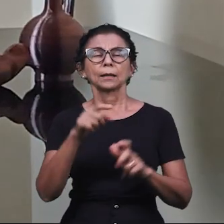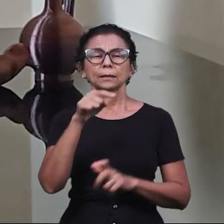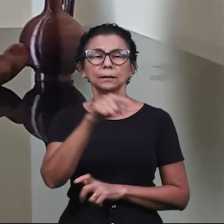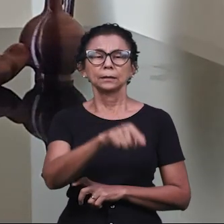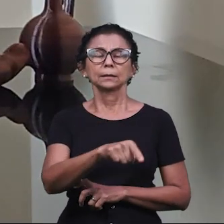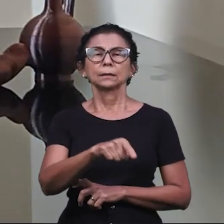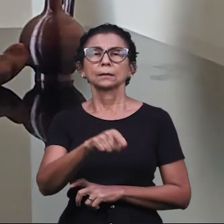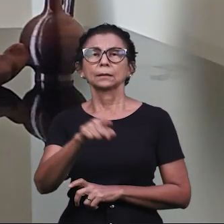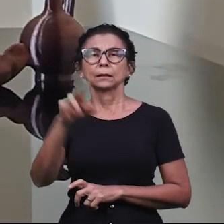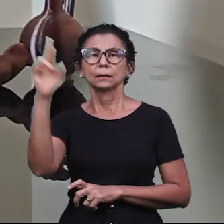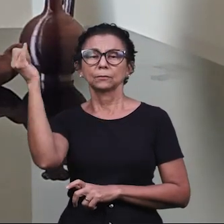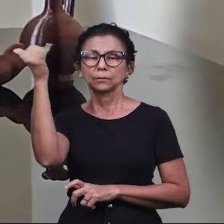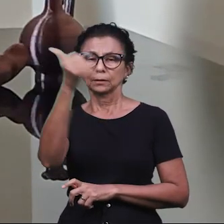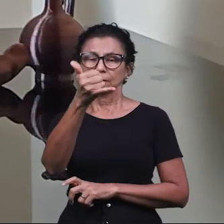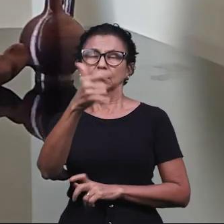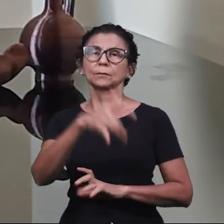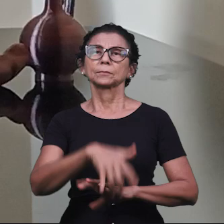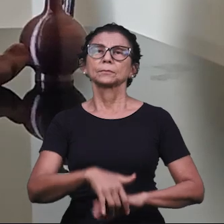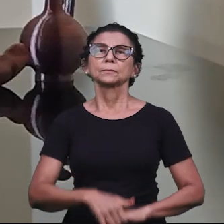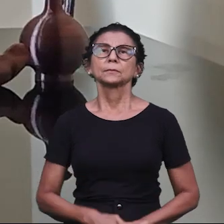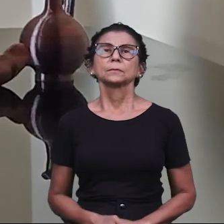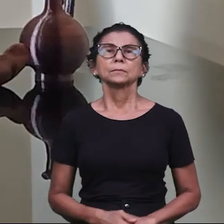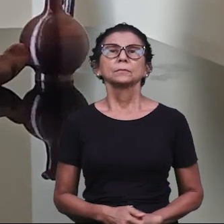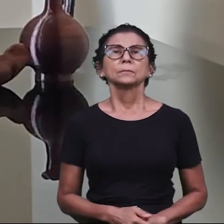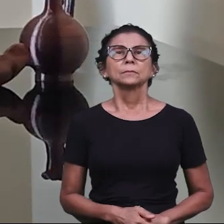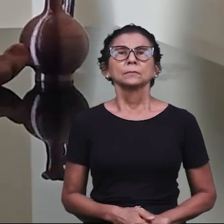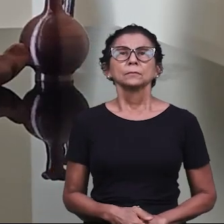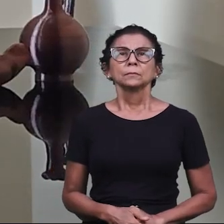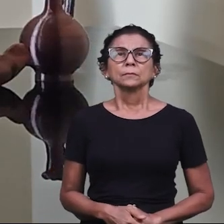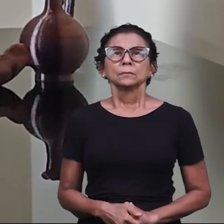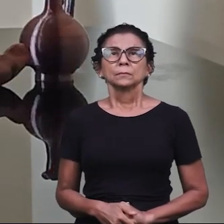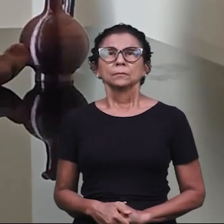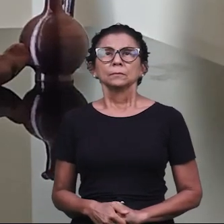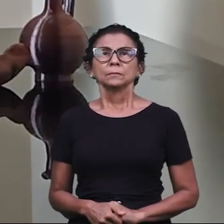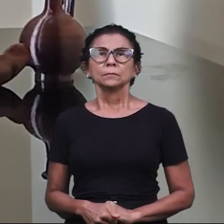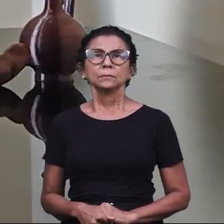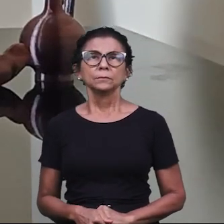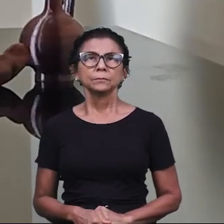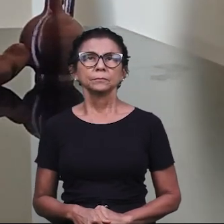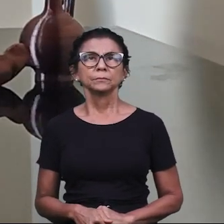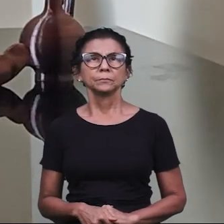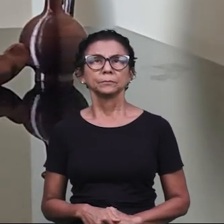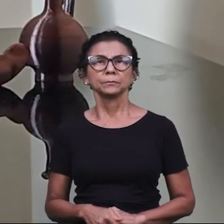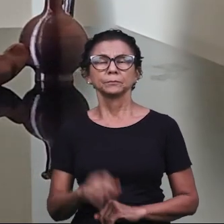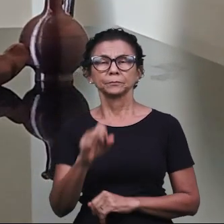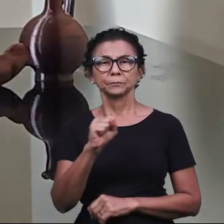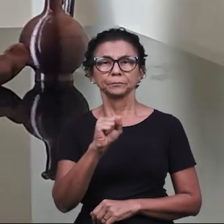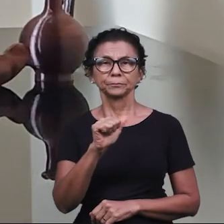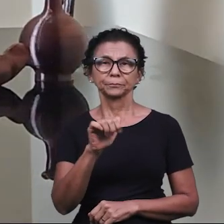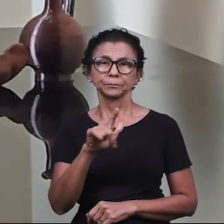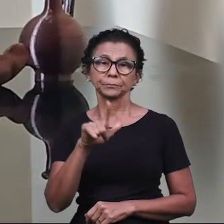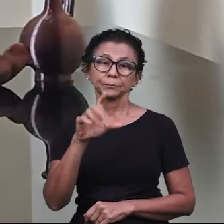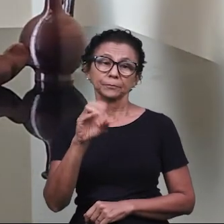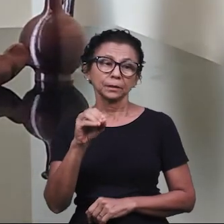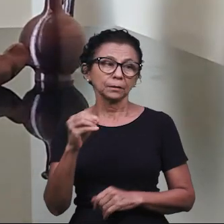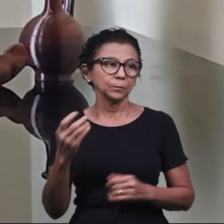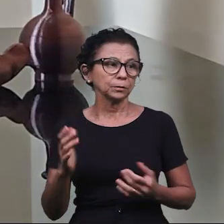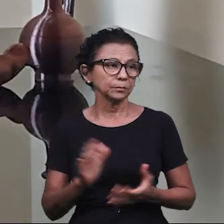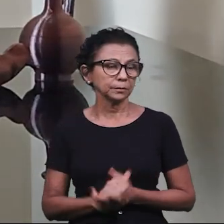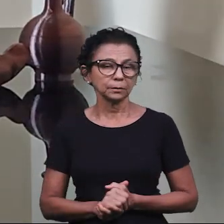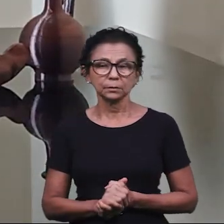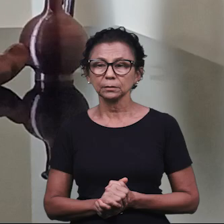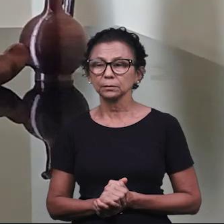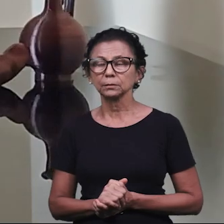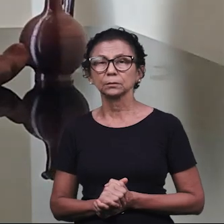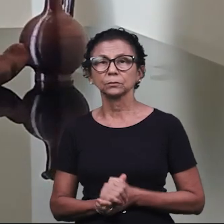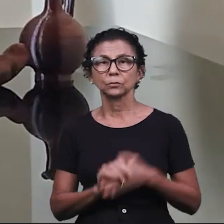com ele. Então aqui, ó, Saulo, ele foi guiado pelas mãos porque ele estava cego depois de ter um encontro com